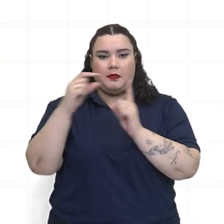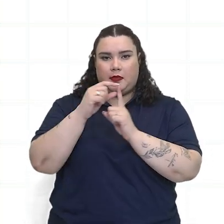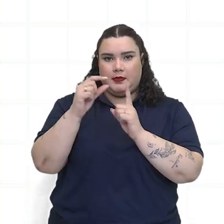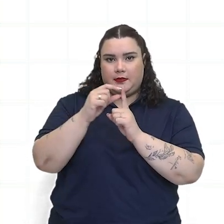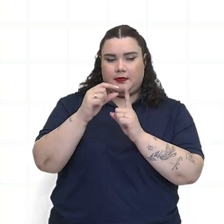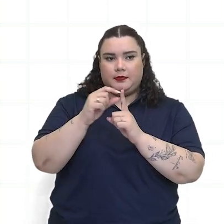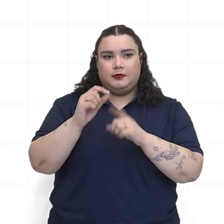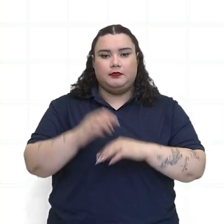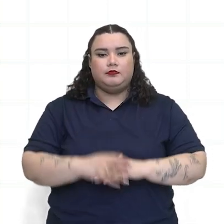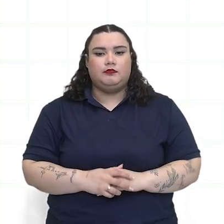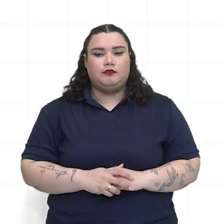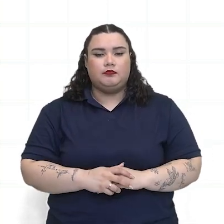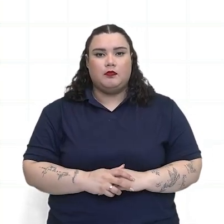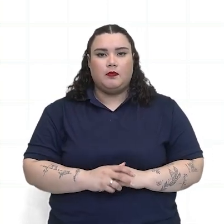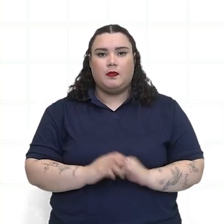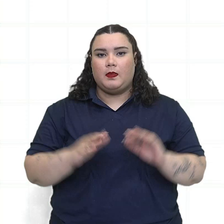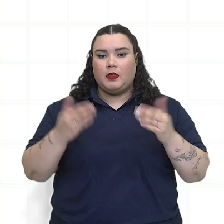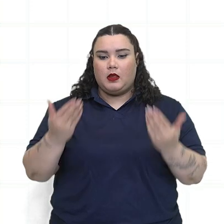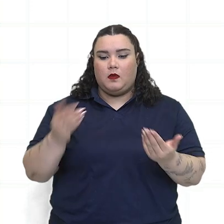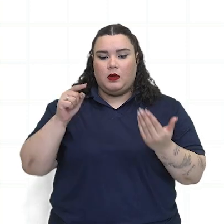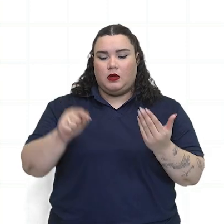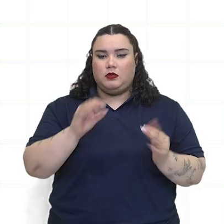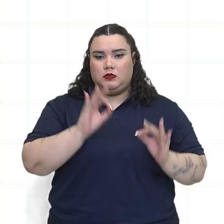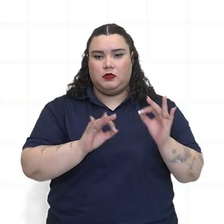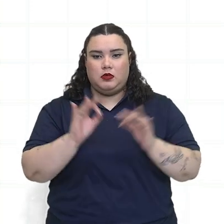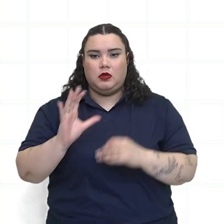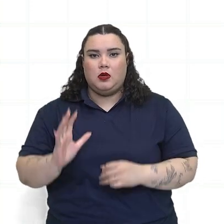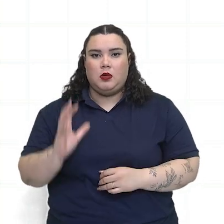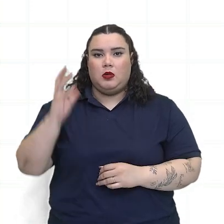formação de palavras. Então, esse processo